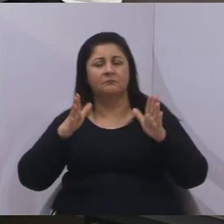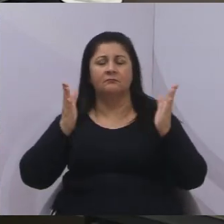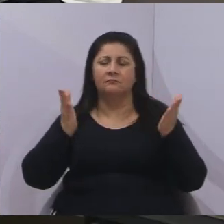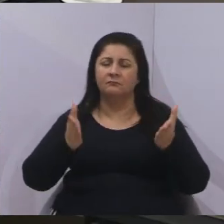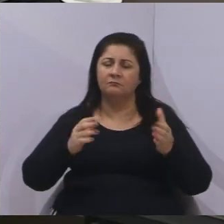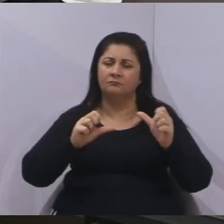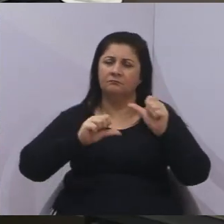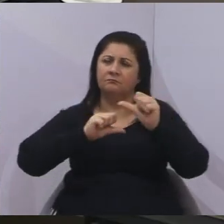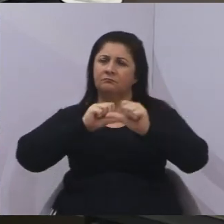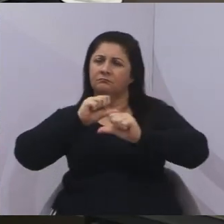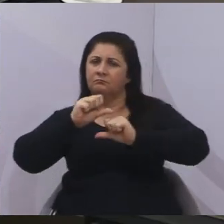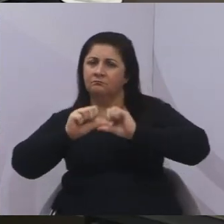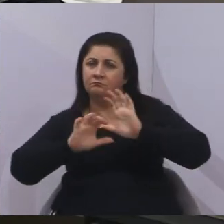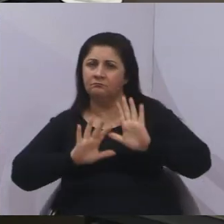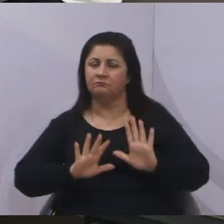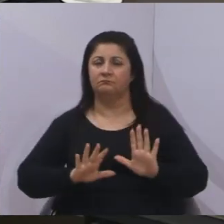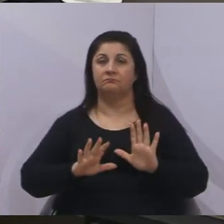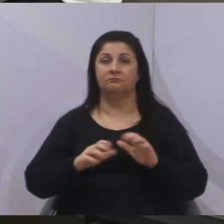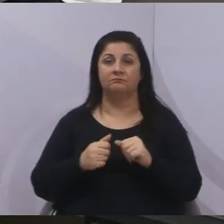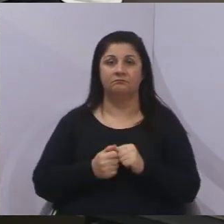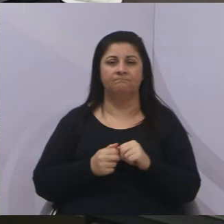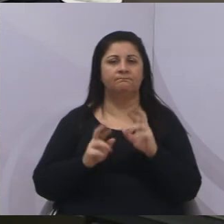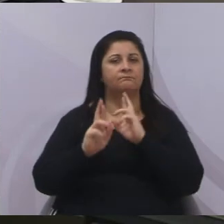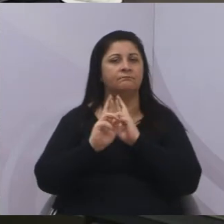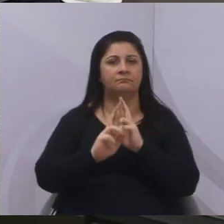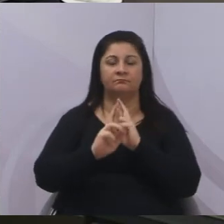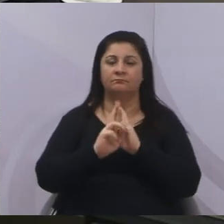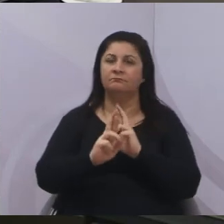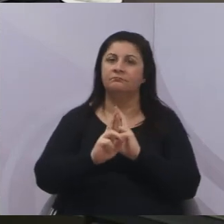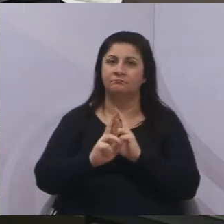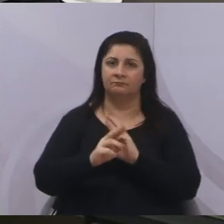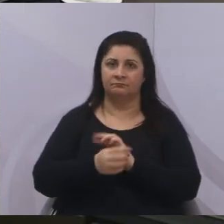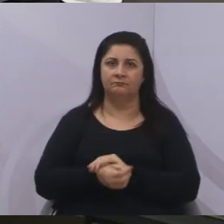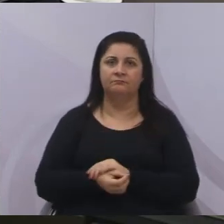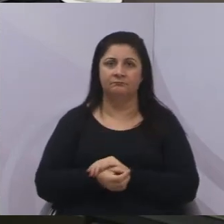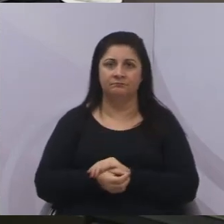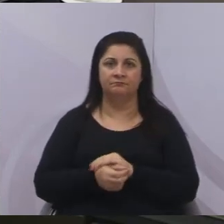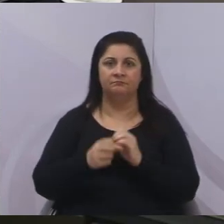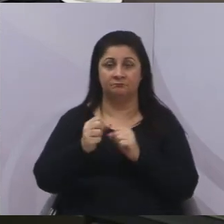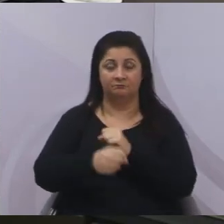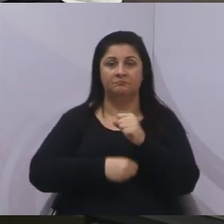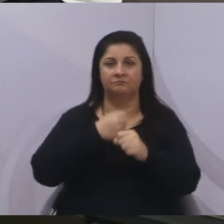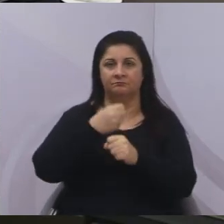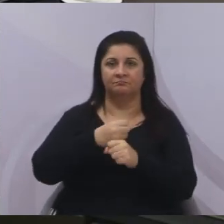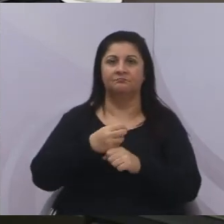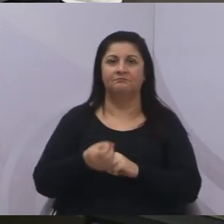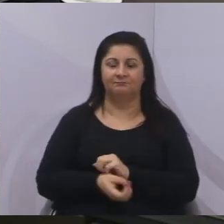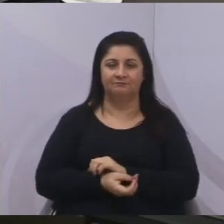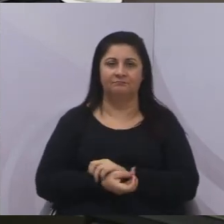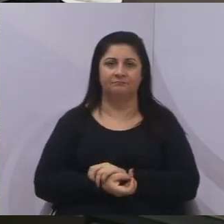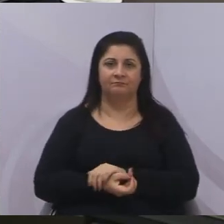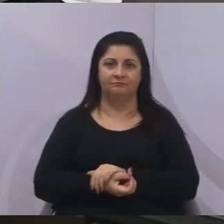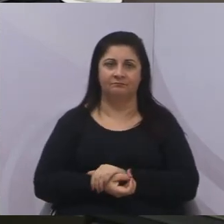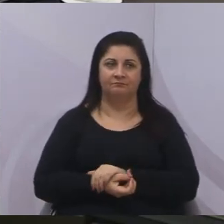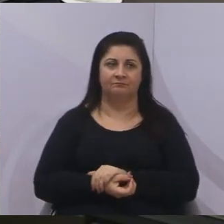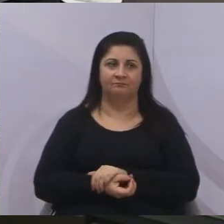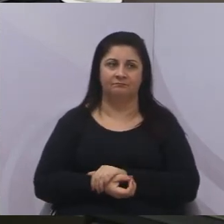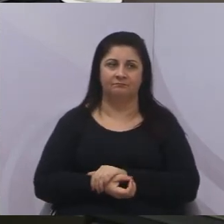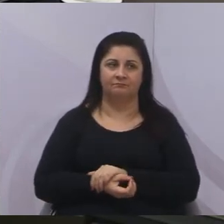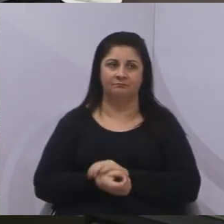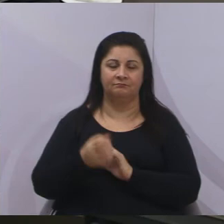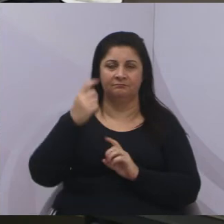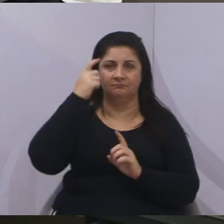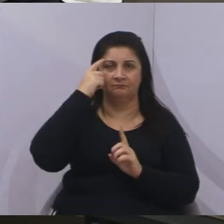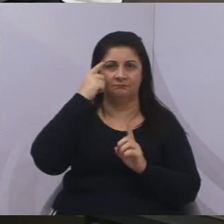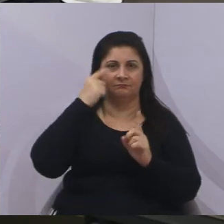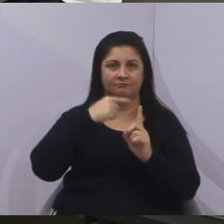reestruturação, tem uma expectativa muito grande para o ano de 2022. Penso muito